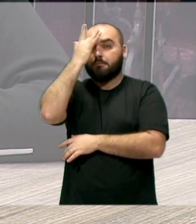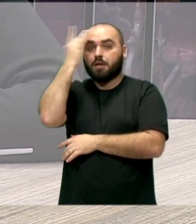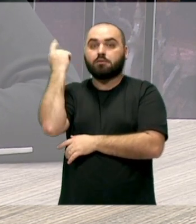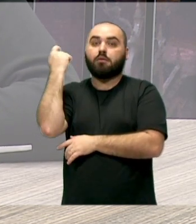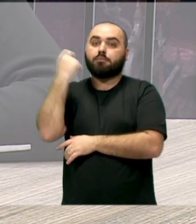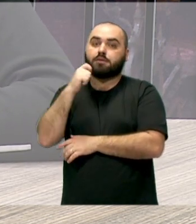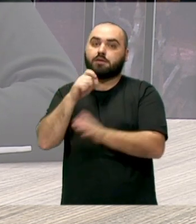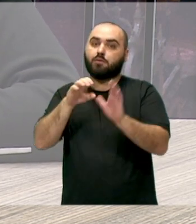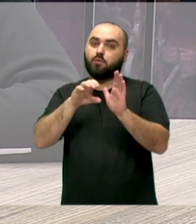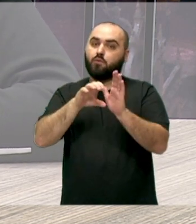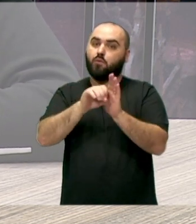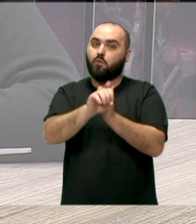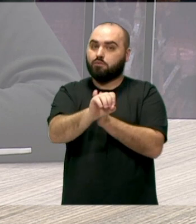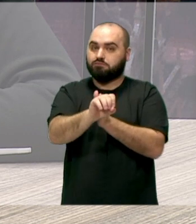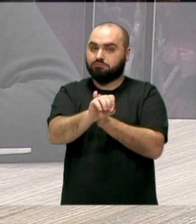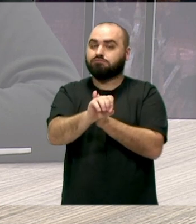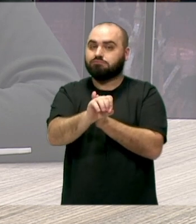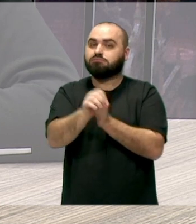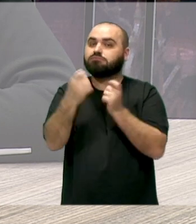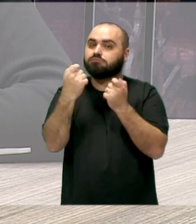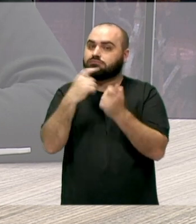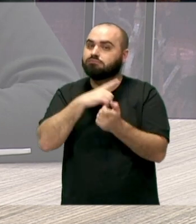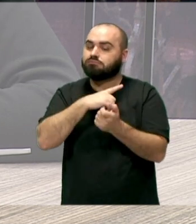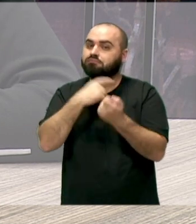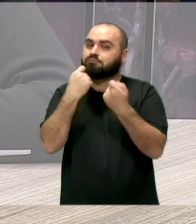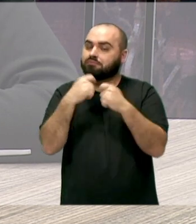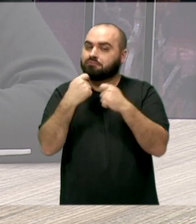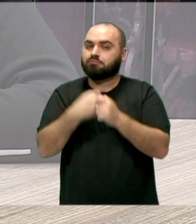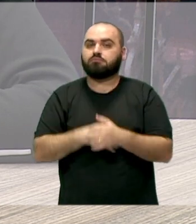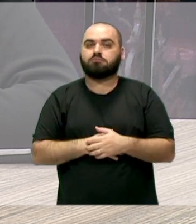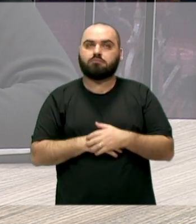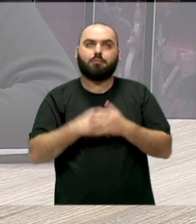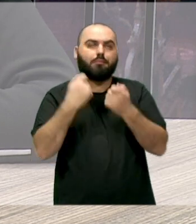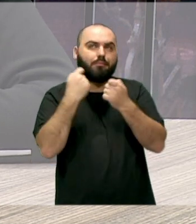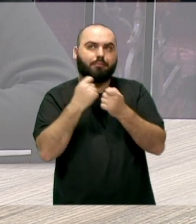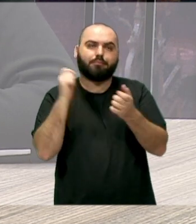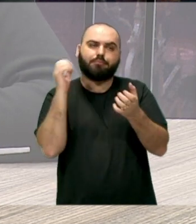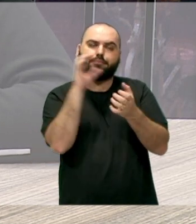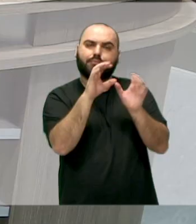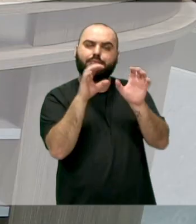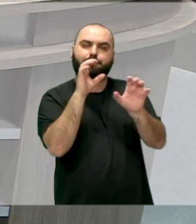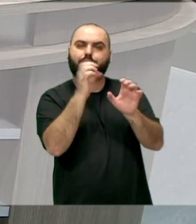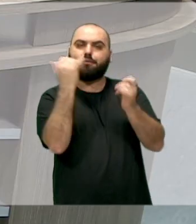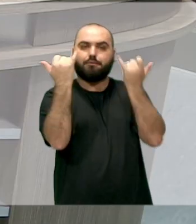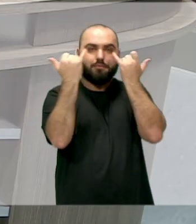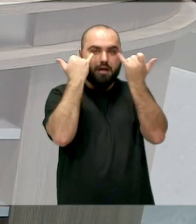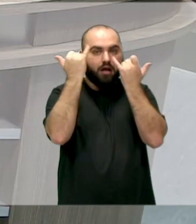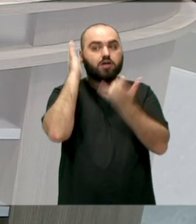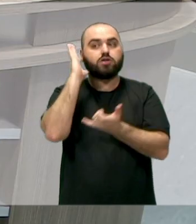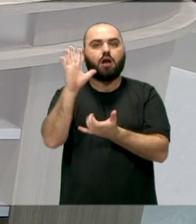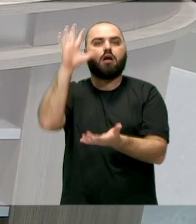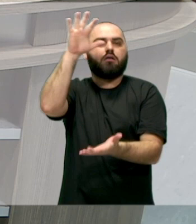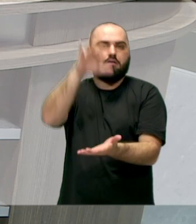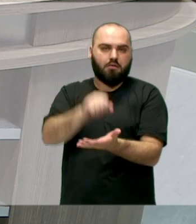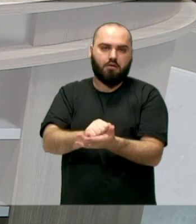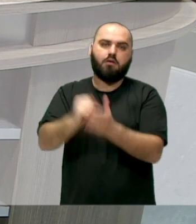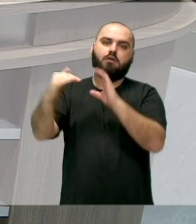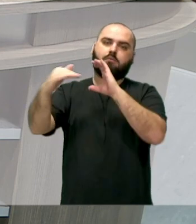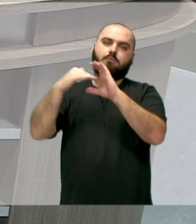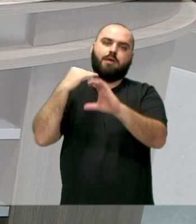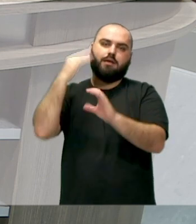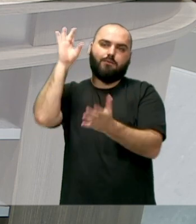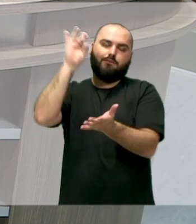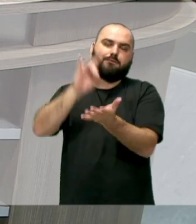estar logado, e daí colocar os seus dados, né? E já se considera inscrito, vai receber um e-mail